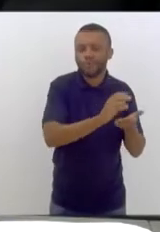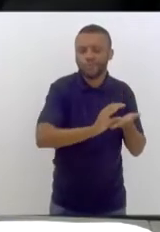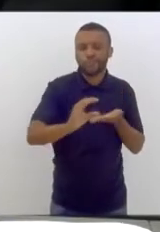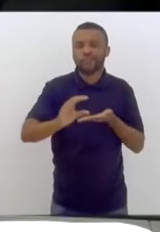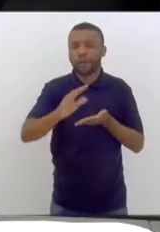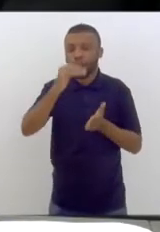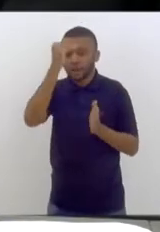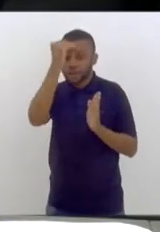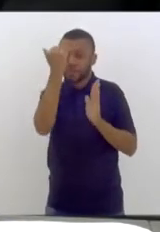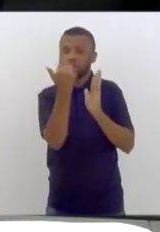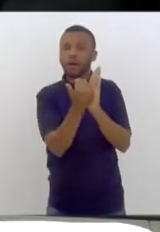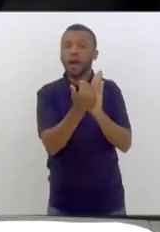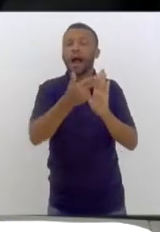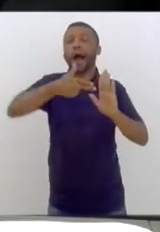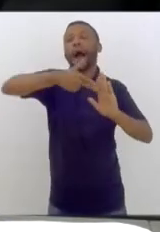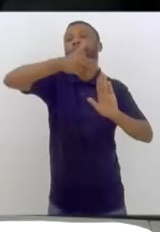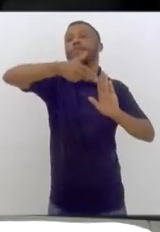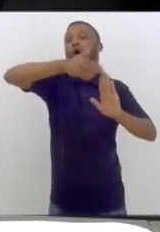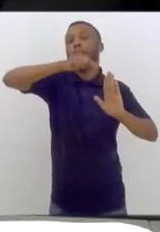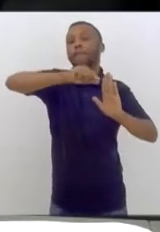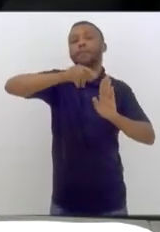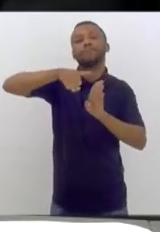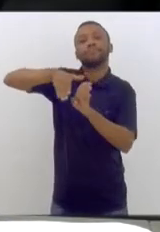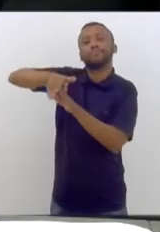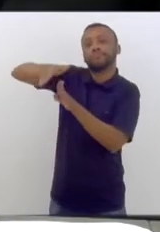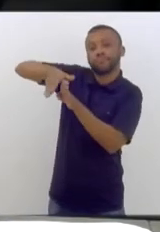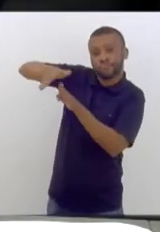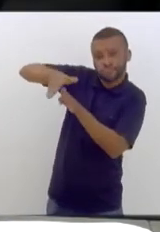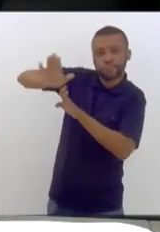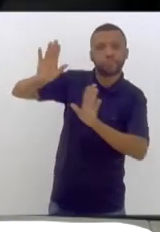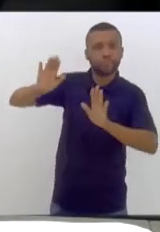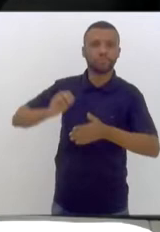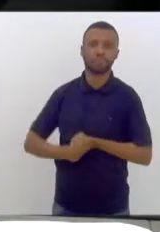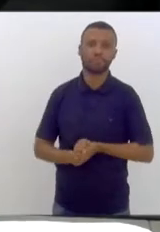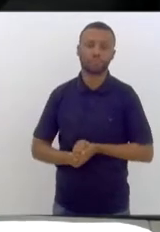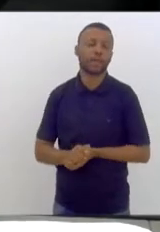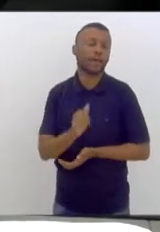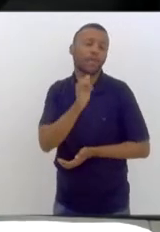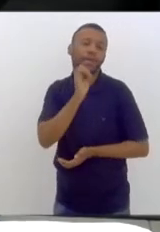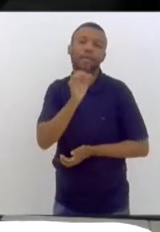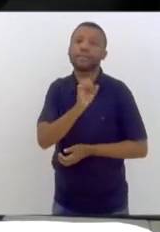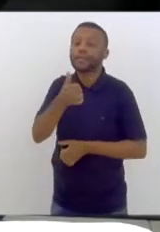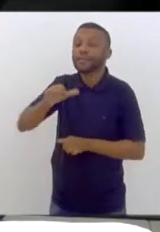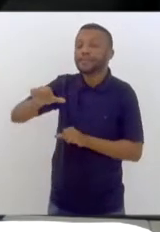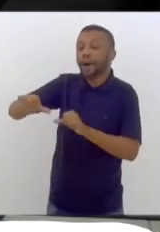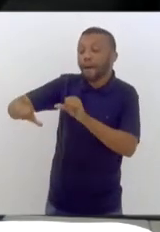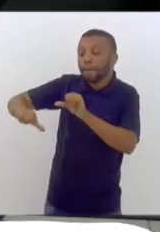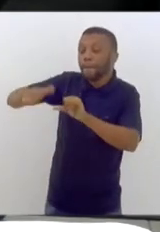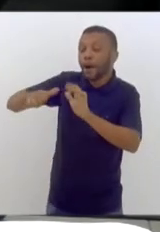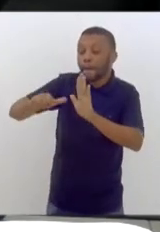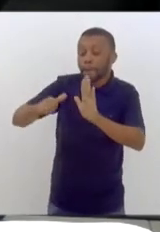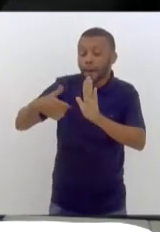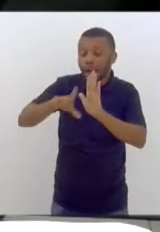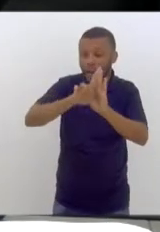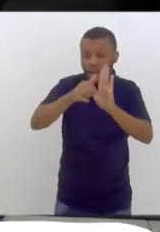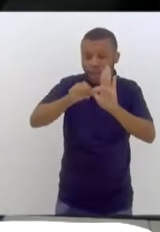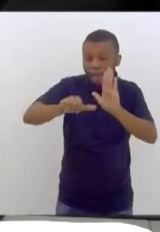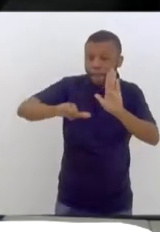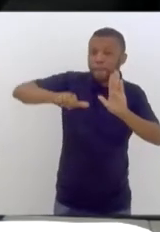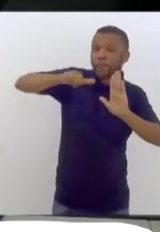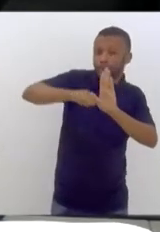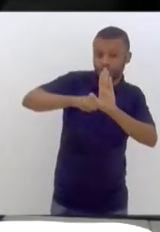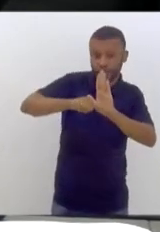vigor, tá certo? Se há modificação, por exemplo, conforme previsto no projeto de